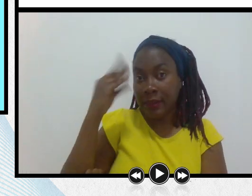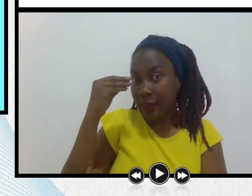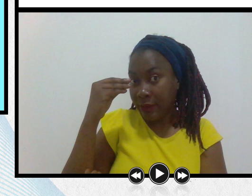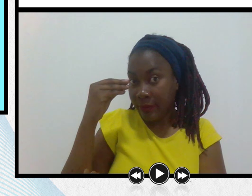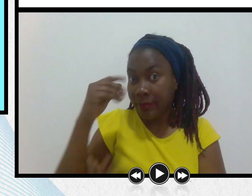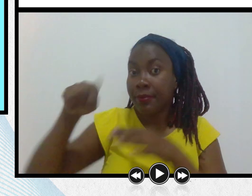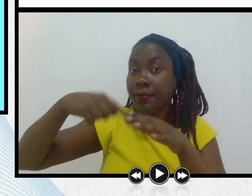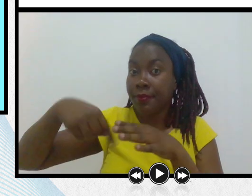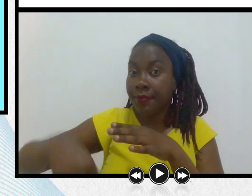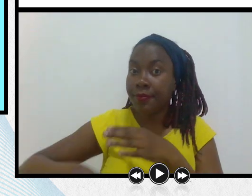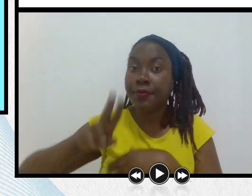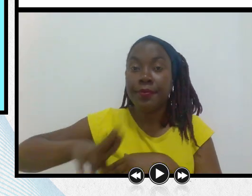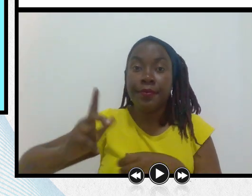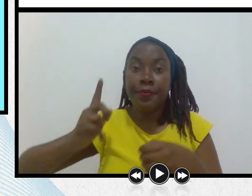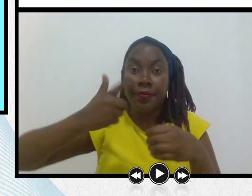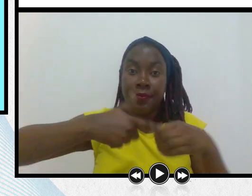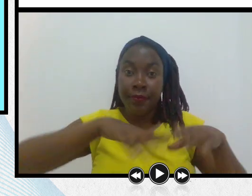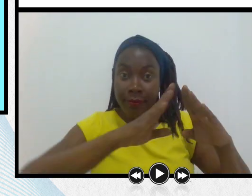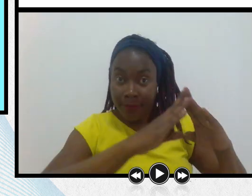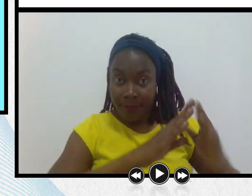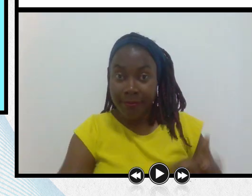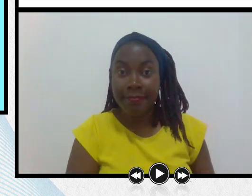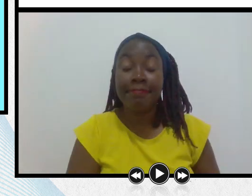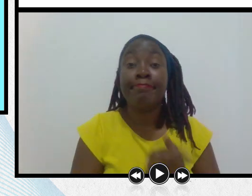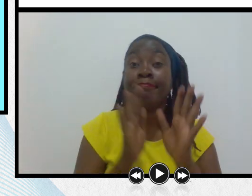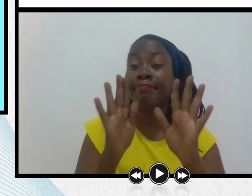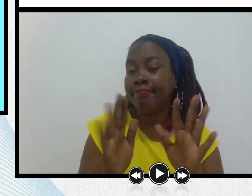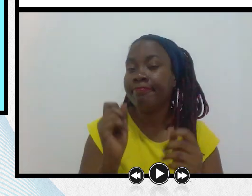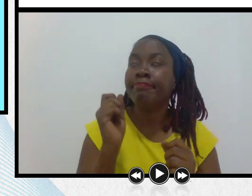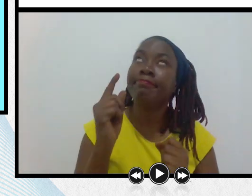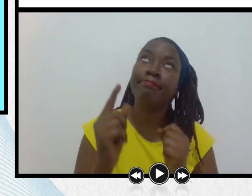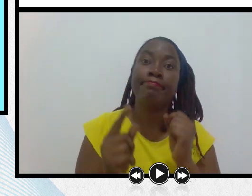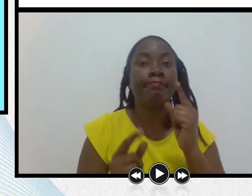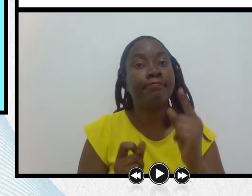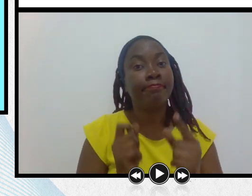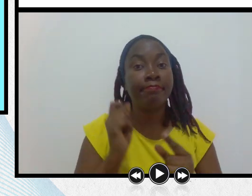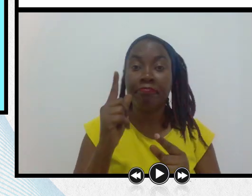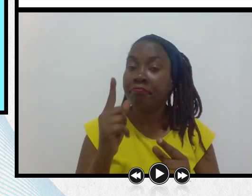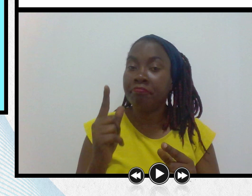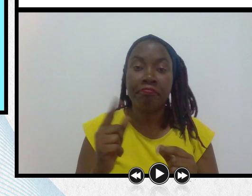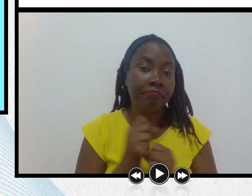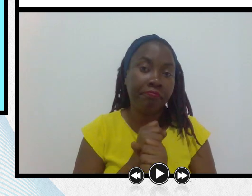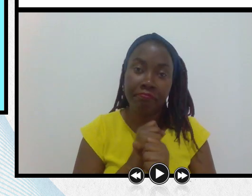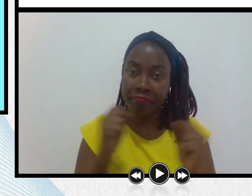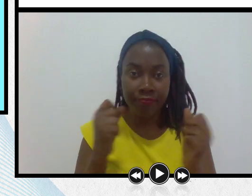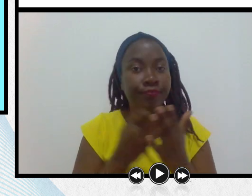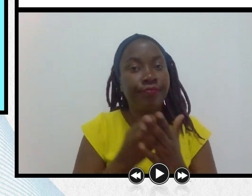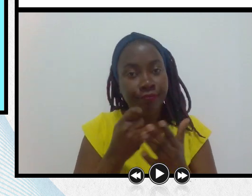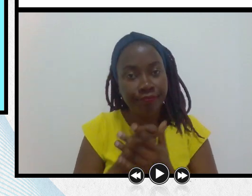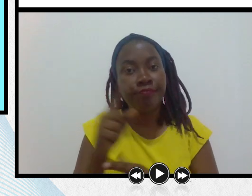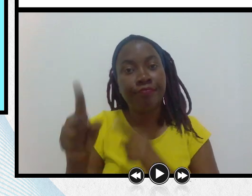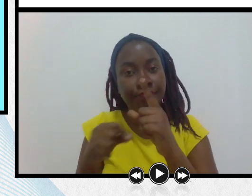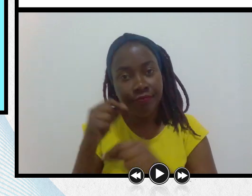né, que é utilizada para abastecimento de uma residência. Mas, em alguns casos, não tem jeito, tem que se